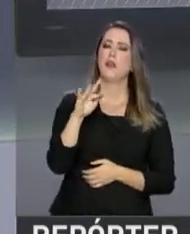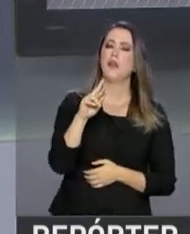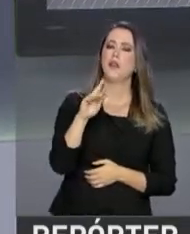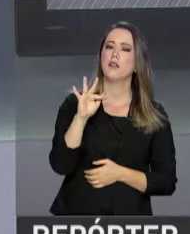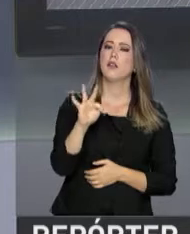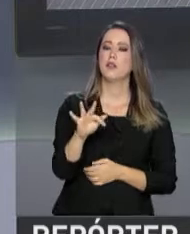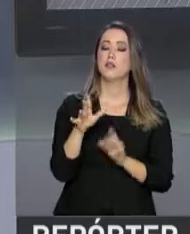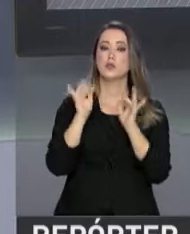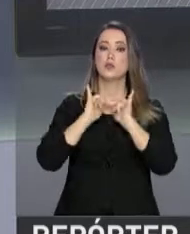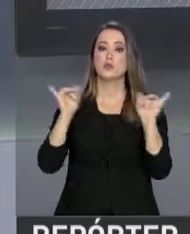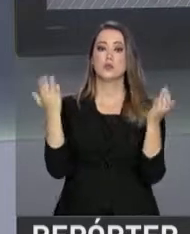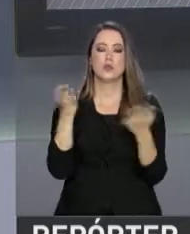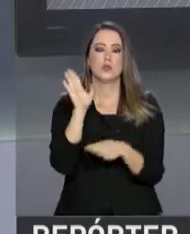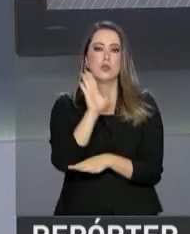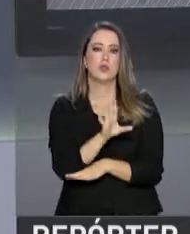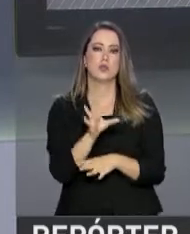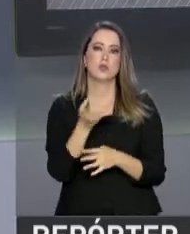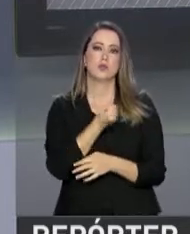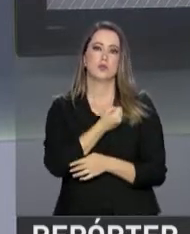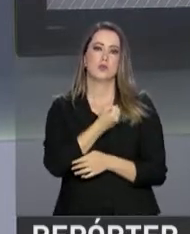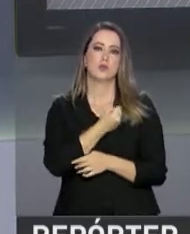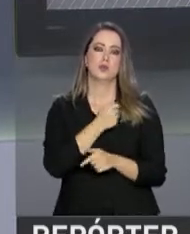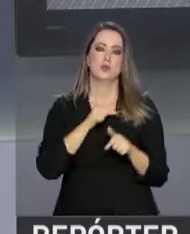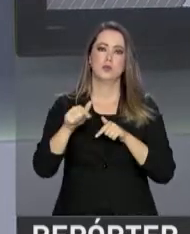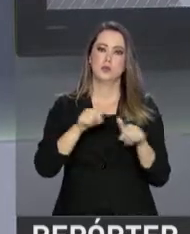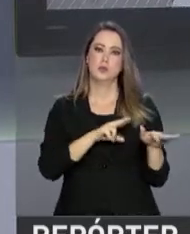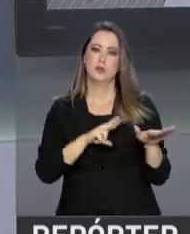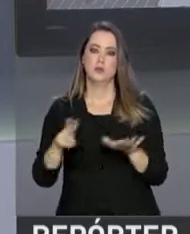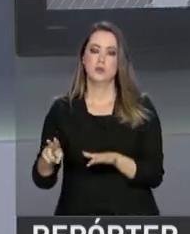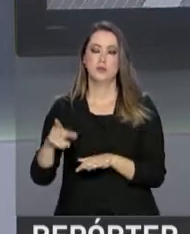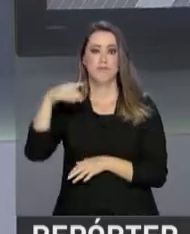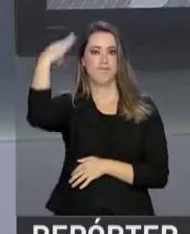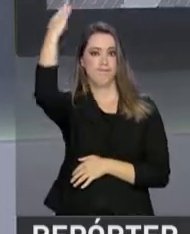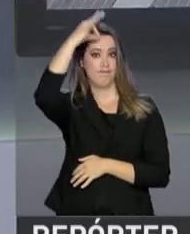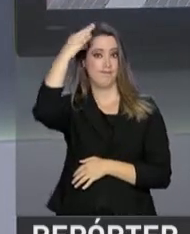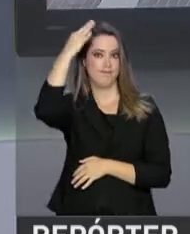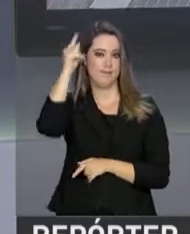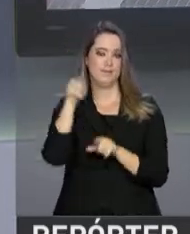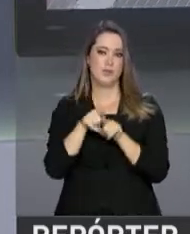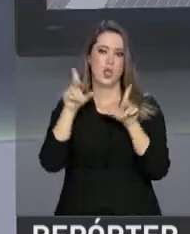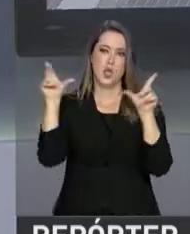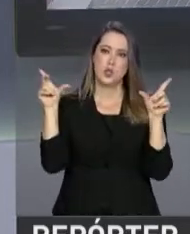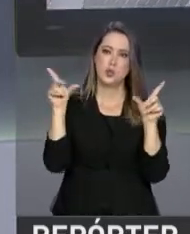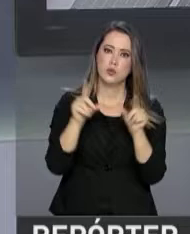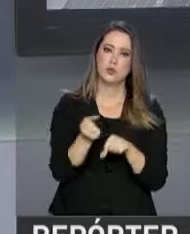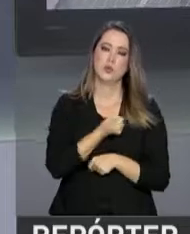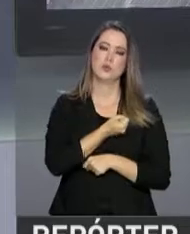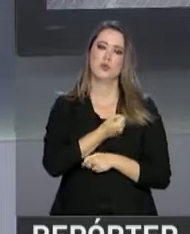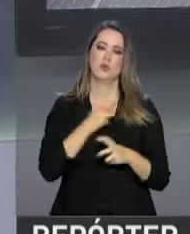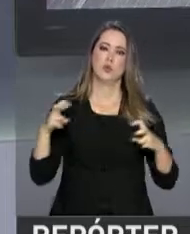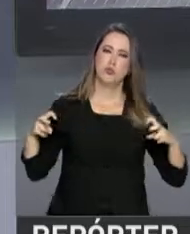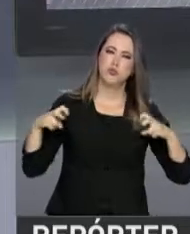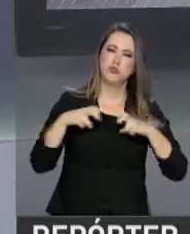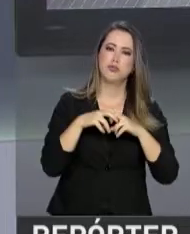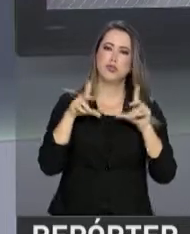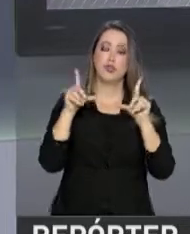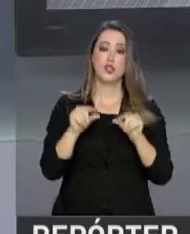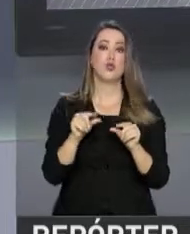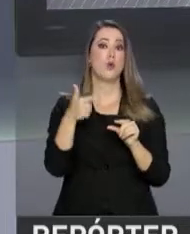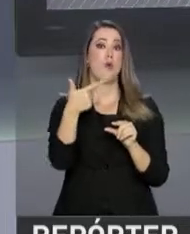agora à tarde os dados da operação semana santa a redução no número de acidentes nas rodovias federais foi de mais de